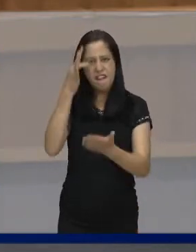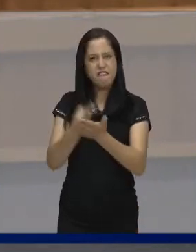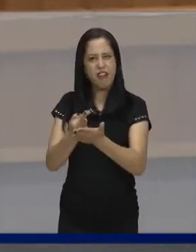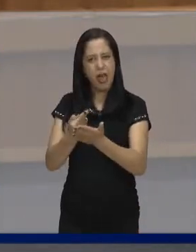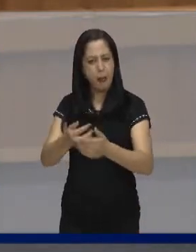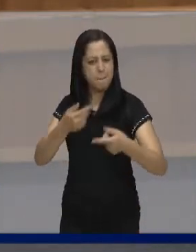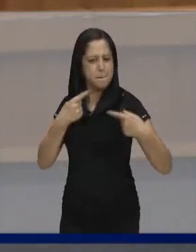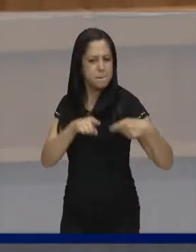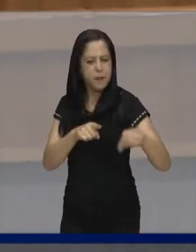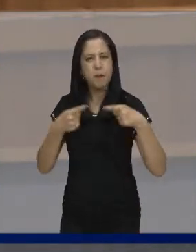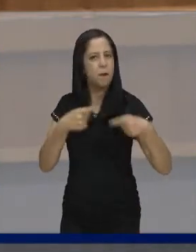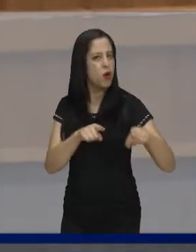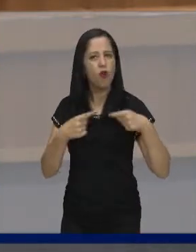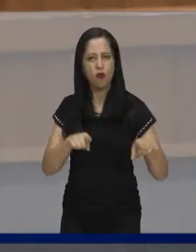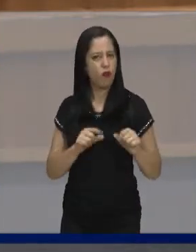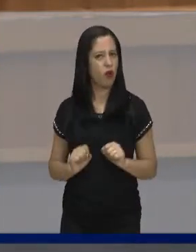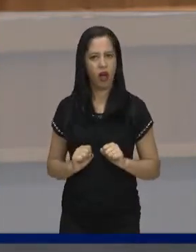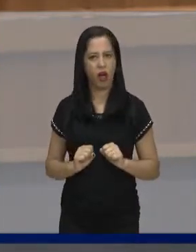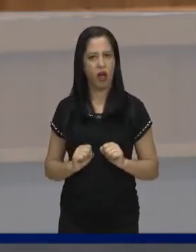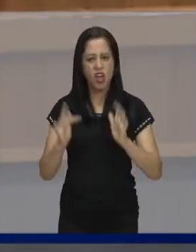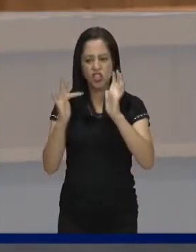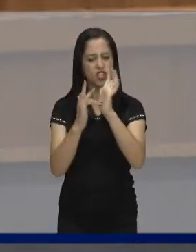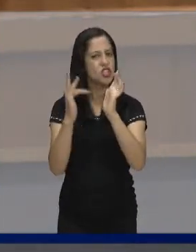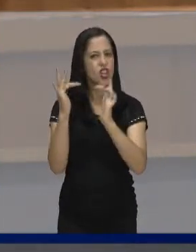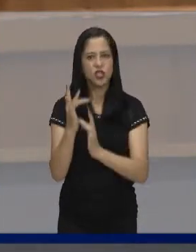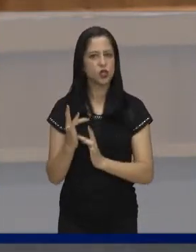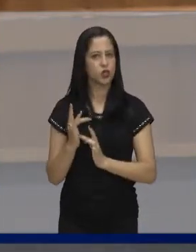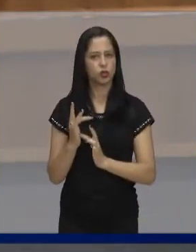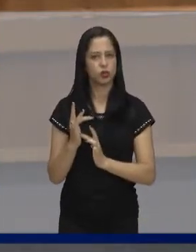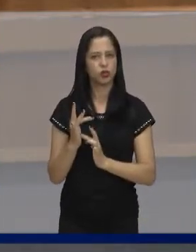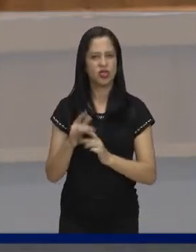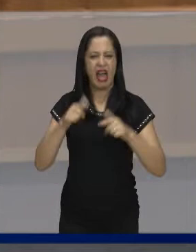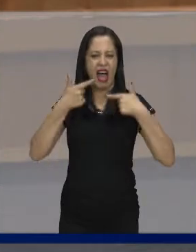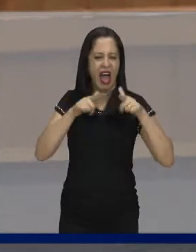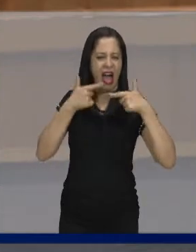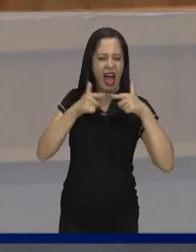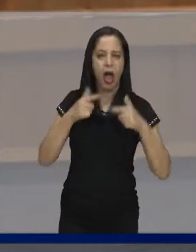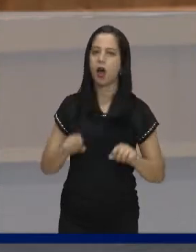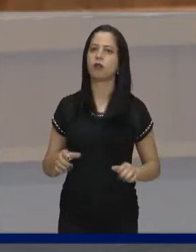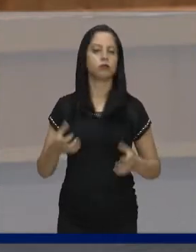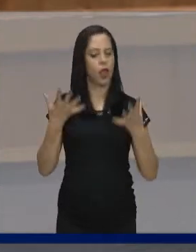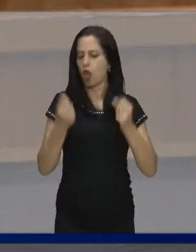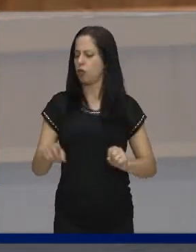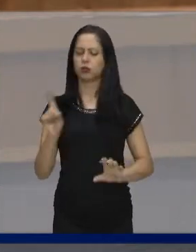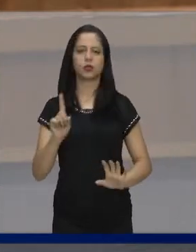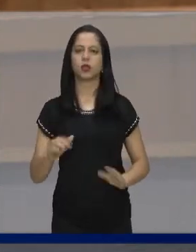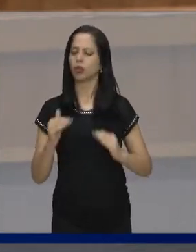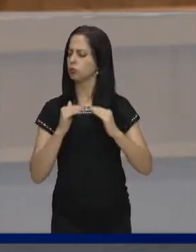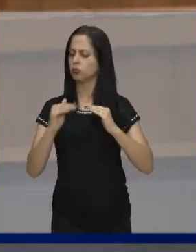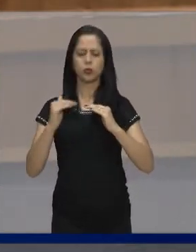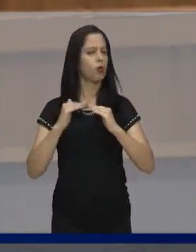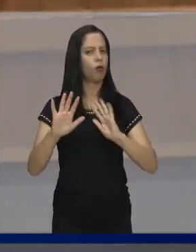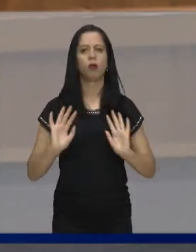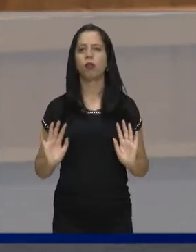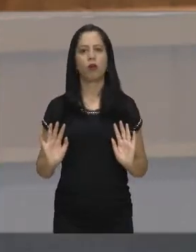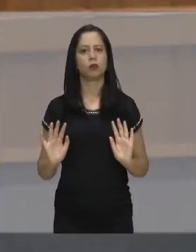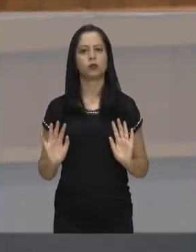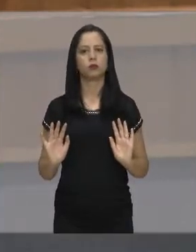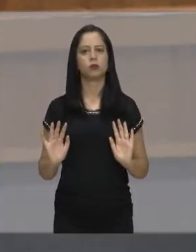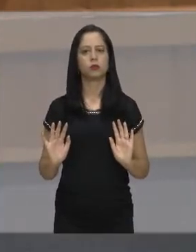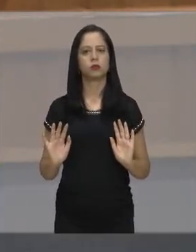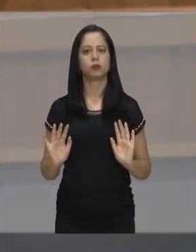pessoas, imagem dos cristãos, para tirar sarro, não aceito. Então fica o registro e, mais uma